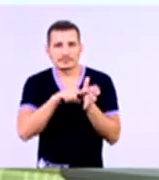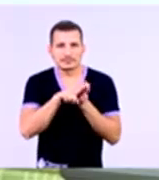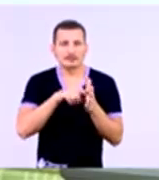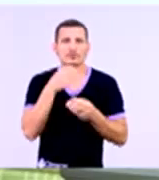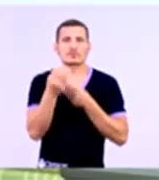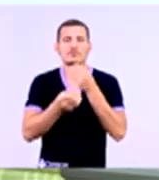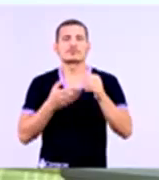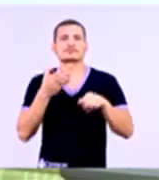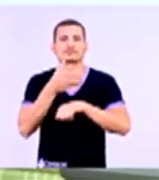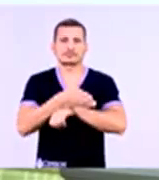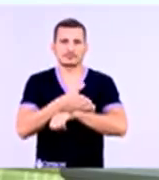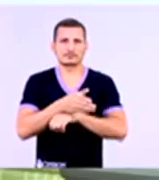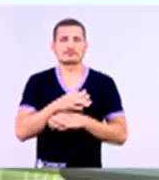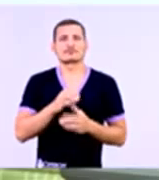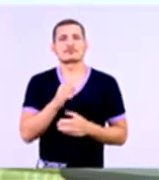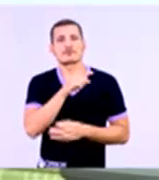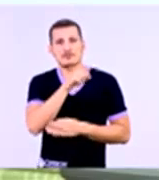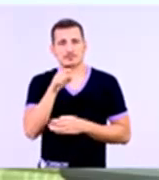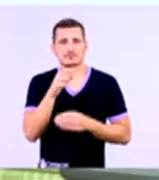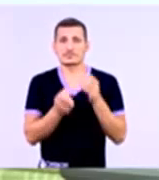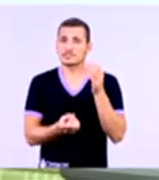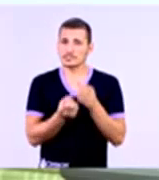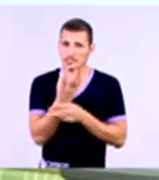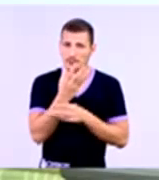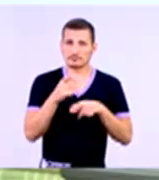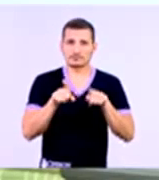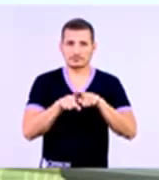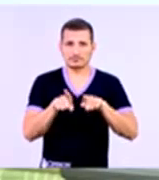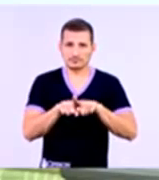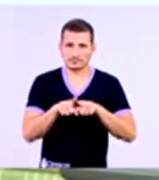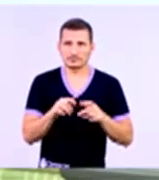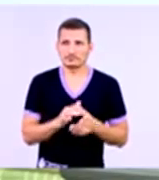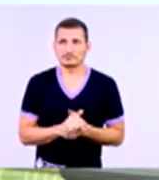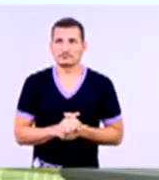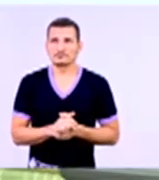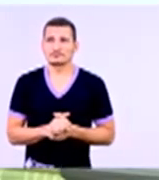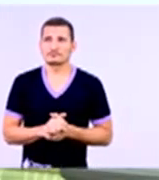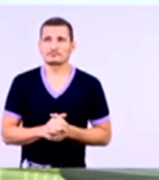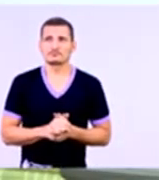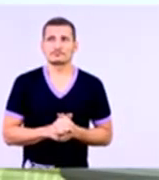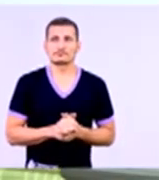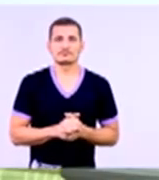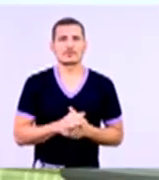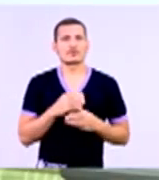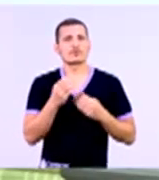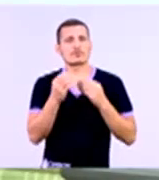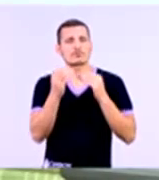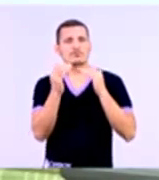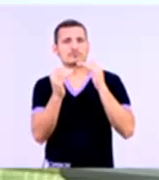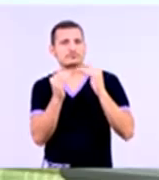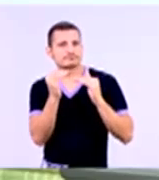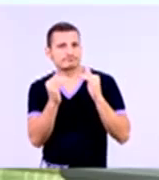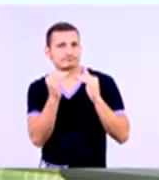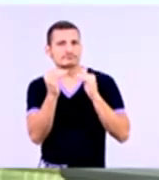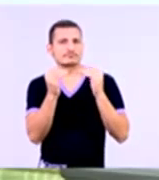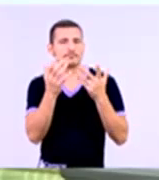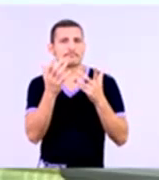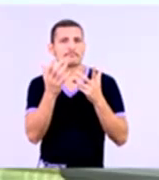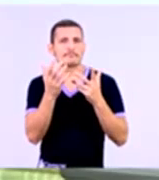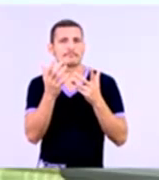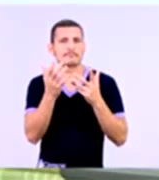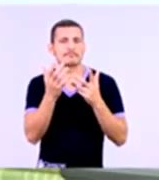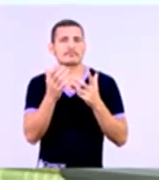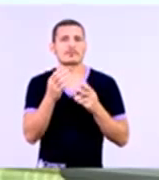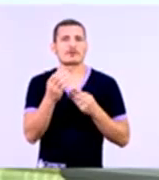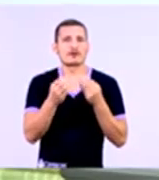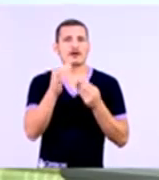acessar. Eles criaram, inclusive, uma tendência de mercado de design chamada flat, ou